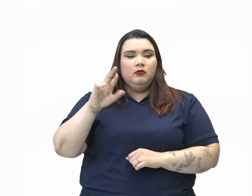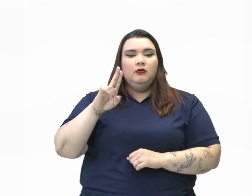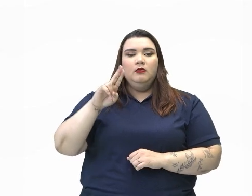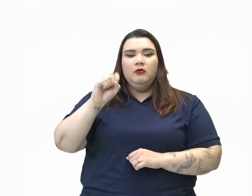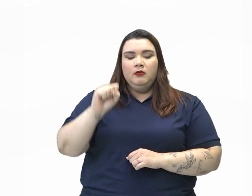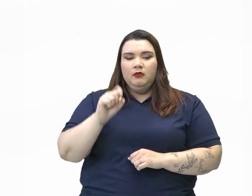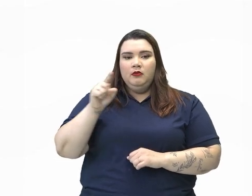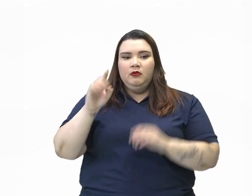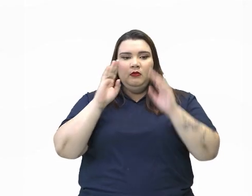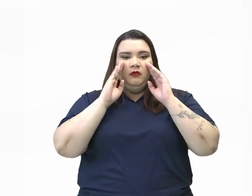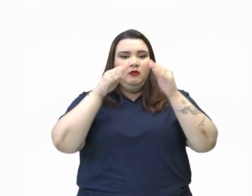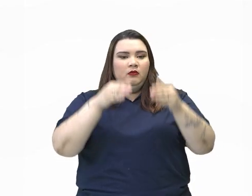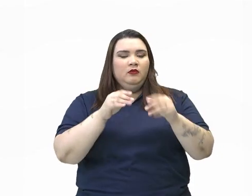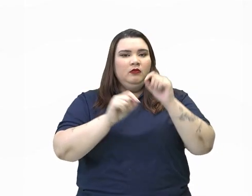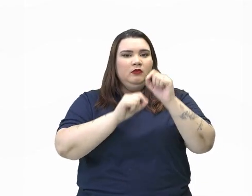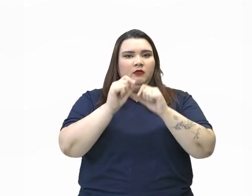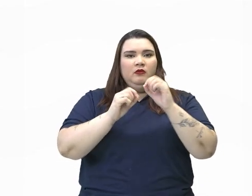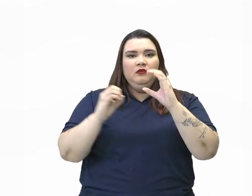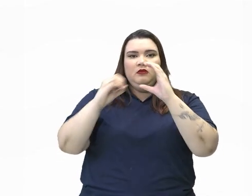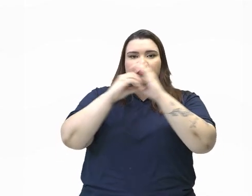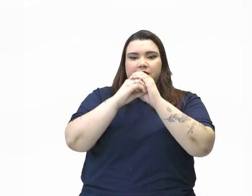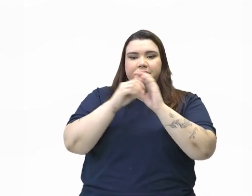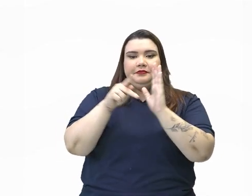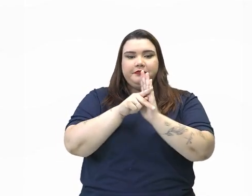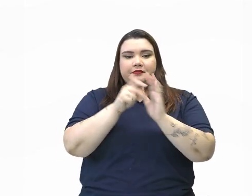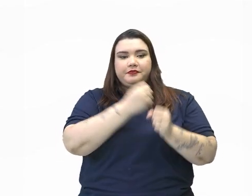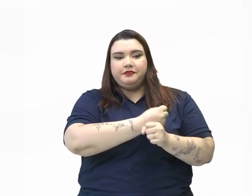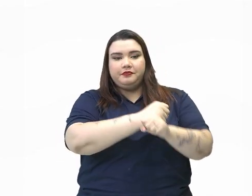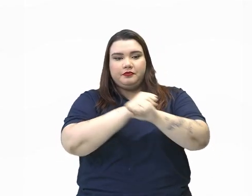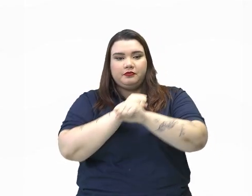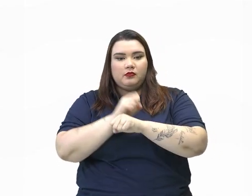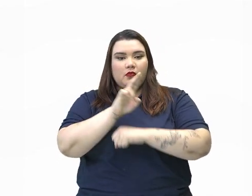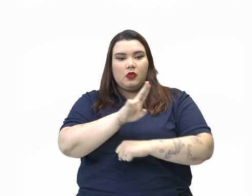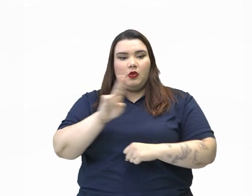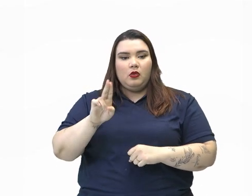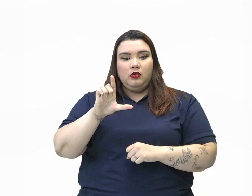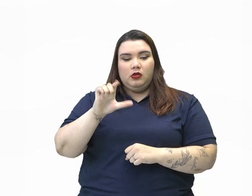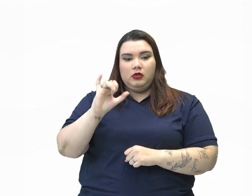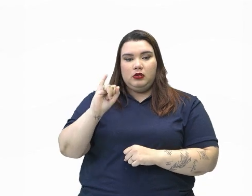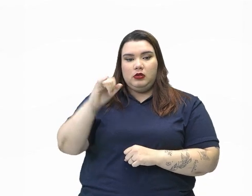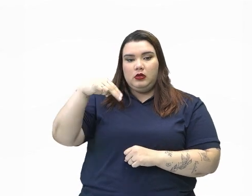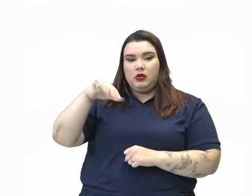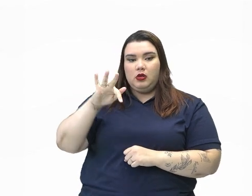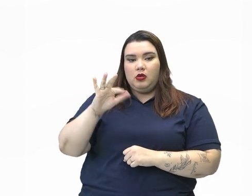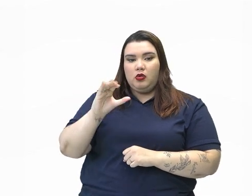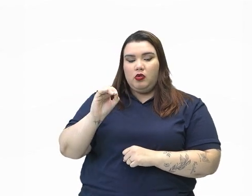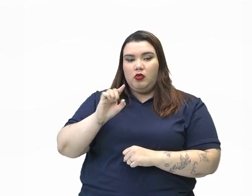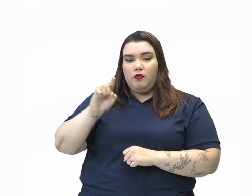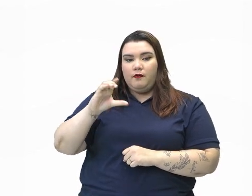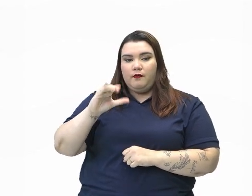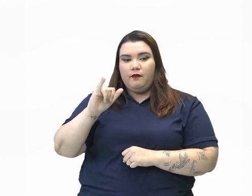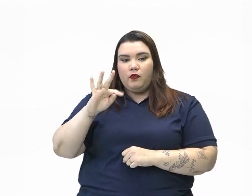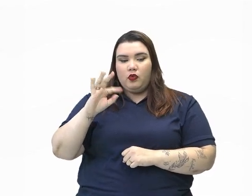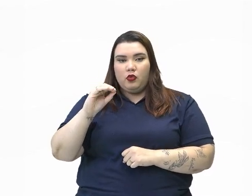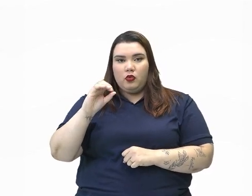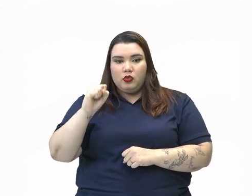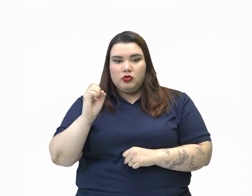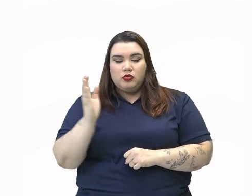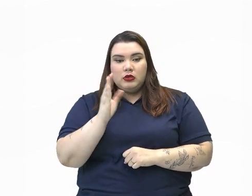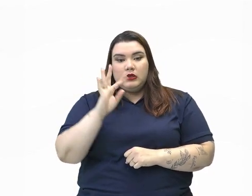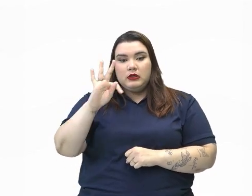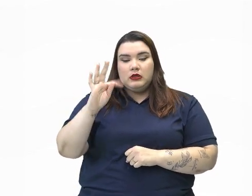as nossas células de defesa, que são aí os linfócitos TCD4, ok? Então, mais